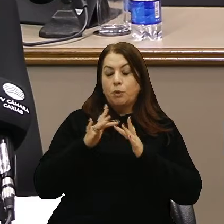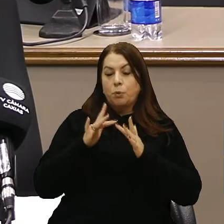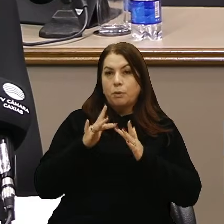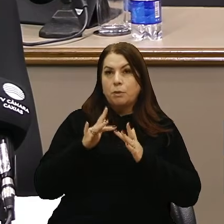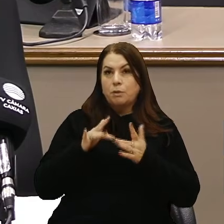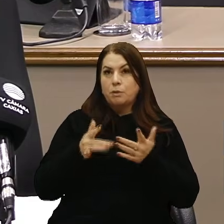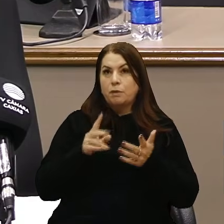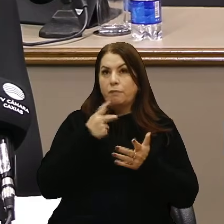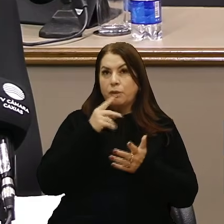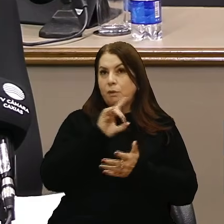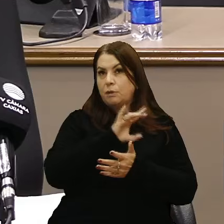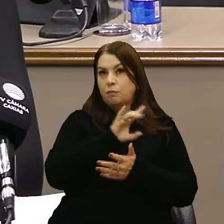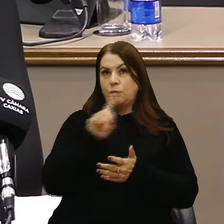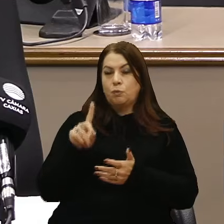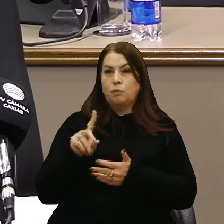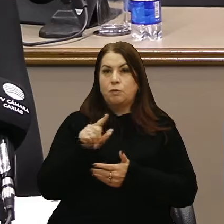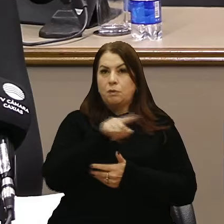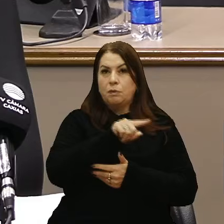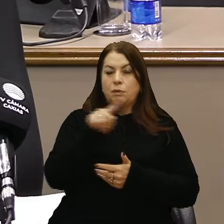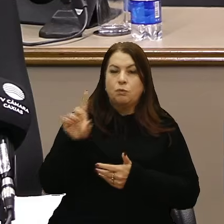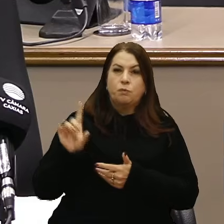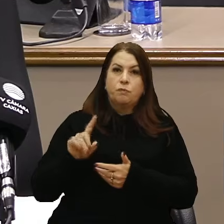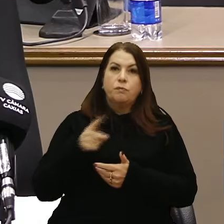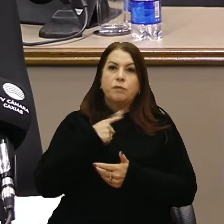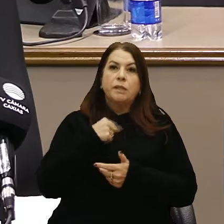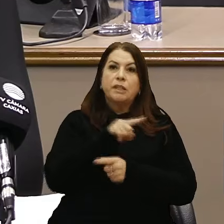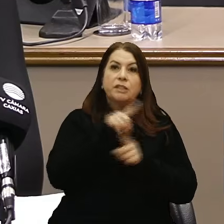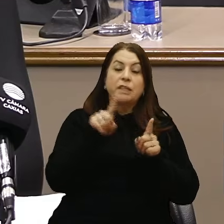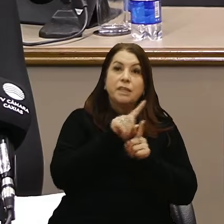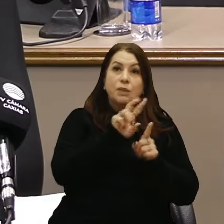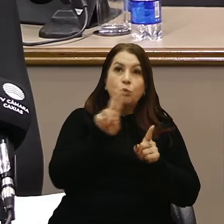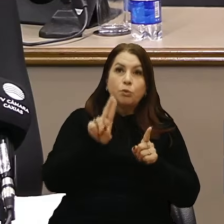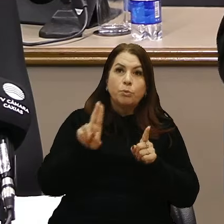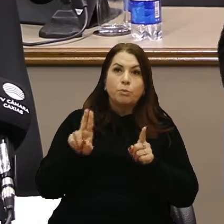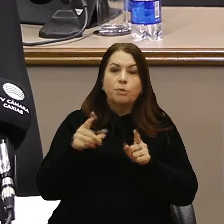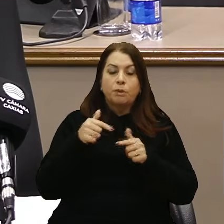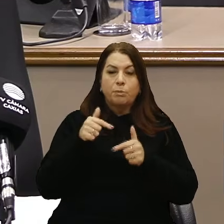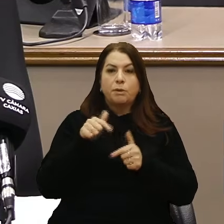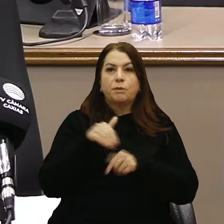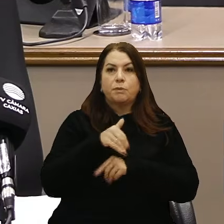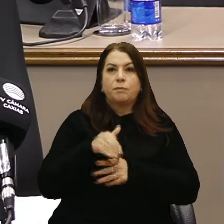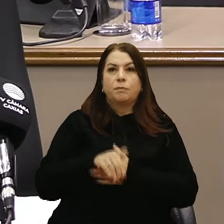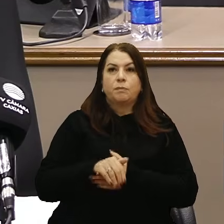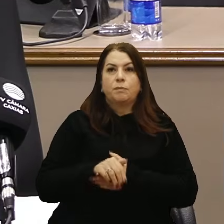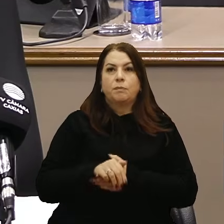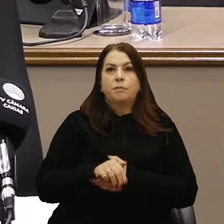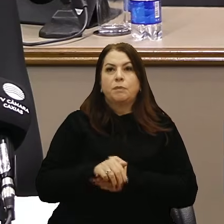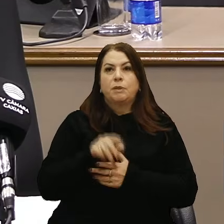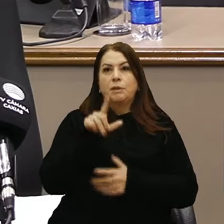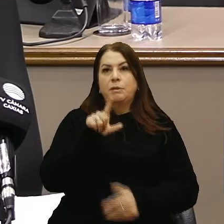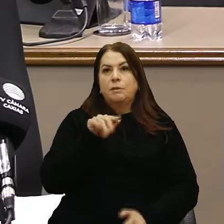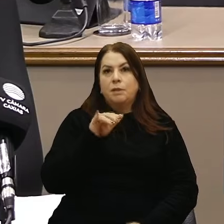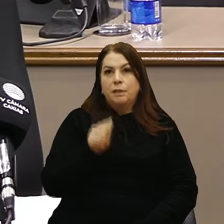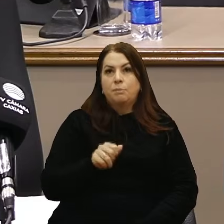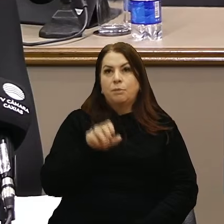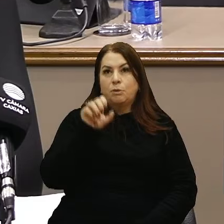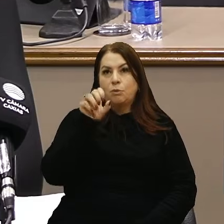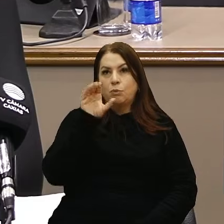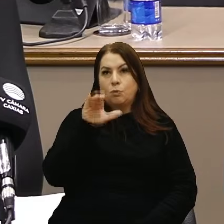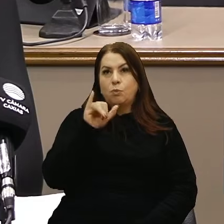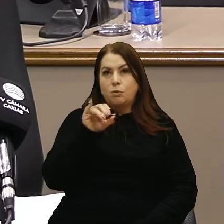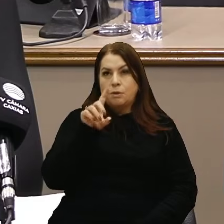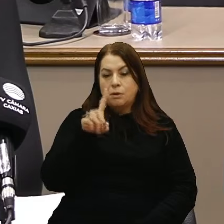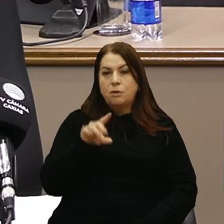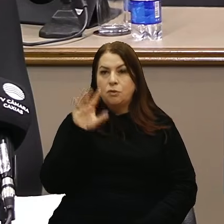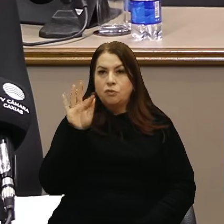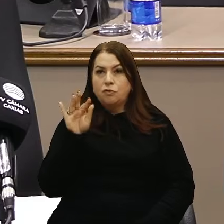senão citaria... A minha vontade era citar cada um que está aqui, cada um está trabalhando na rua. Eu falo seguidamente com o Lima, com o Cid, com o